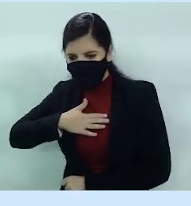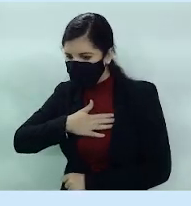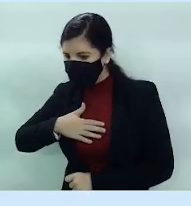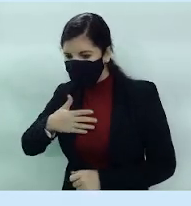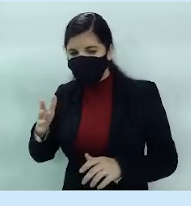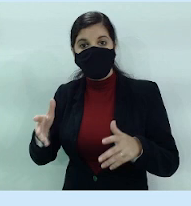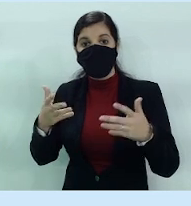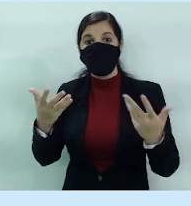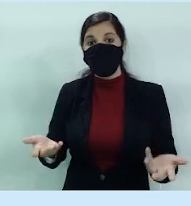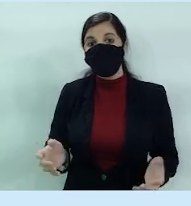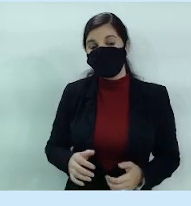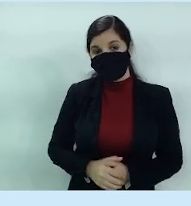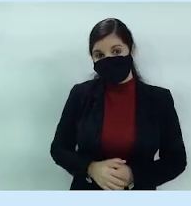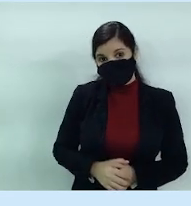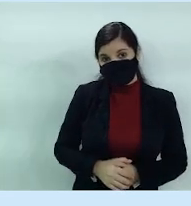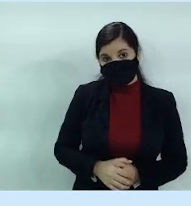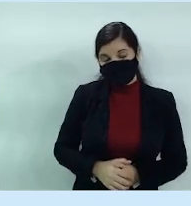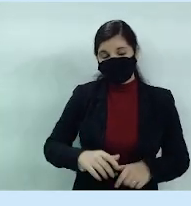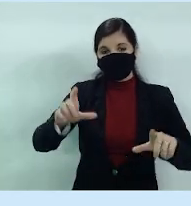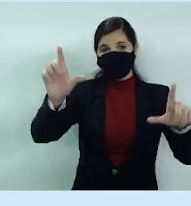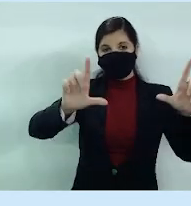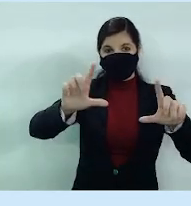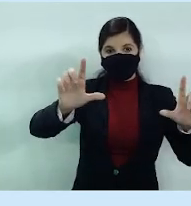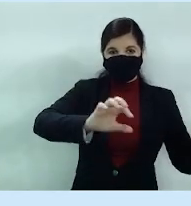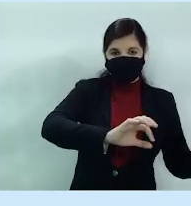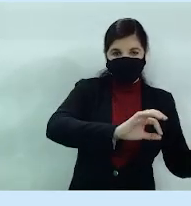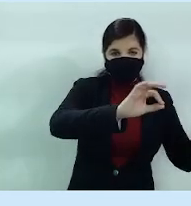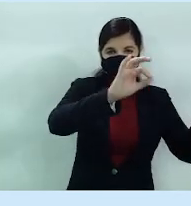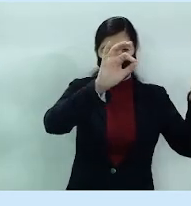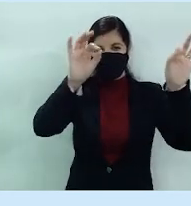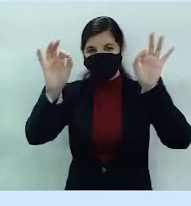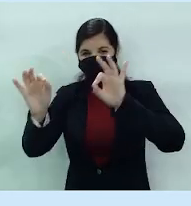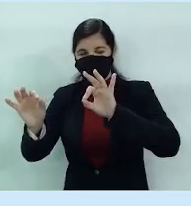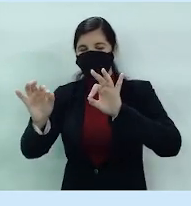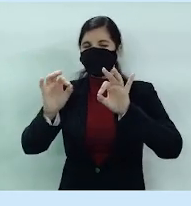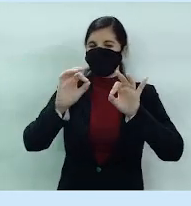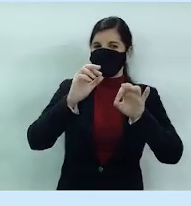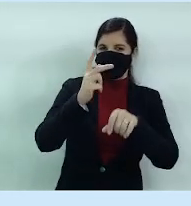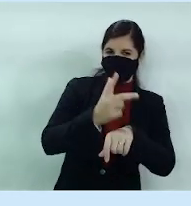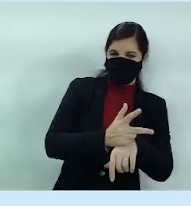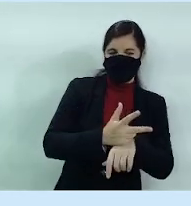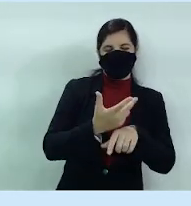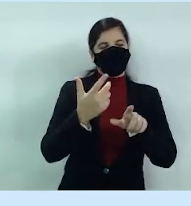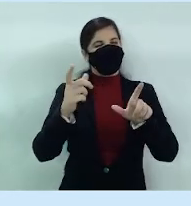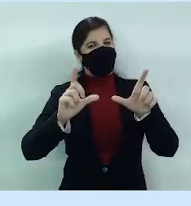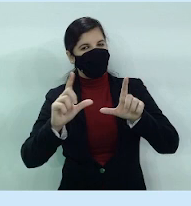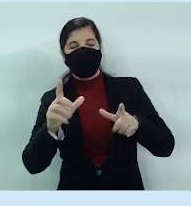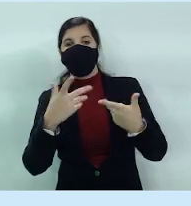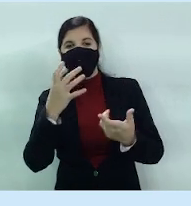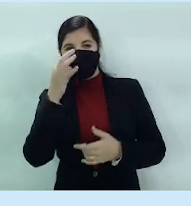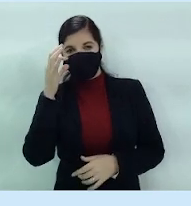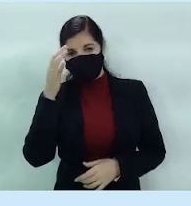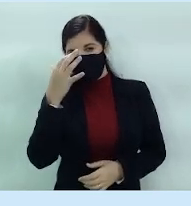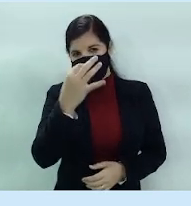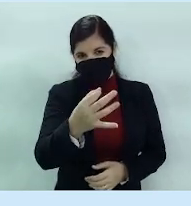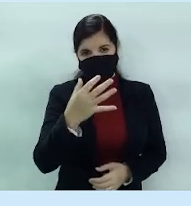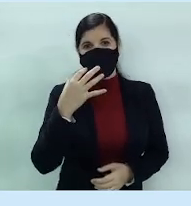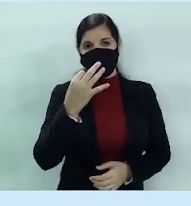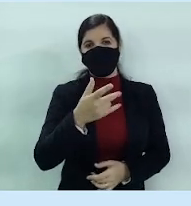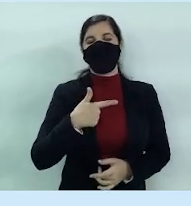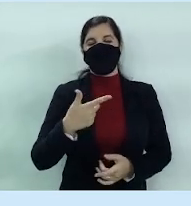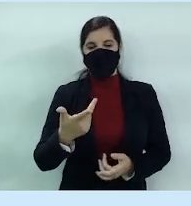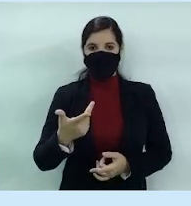de personagem que elas assistem nos desenhos, nos vídeos, e a partir disso eu mais ou menos entender